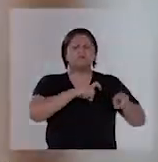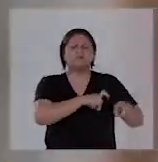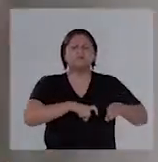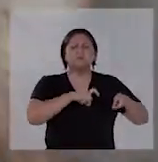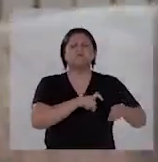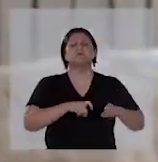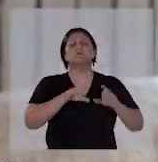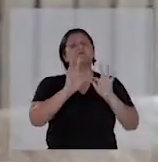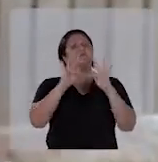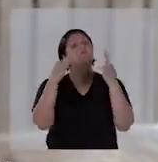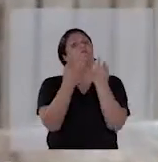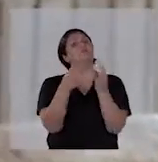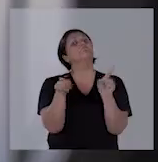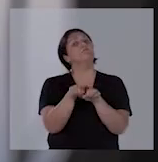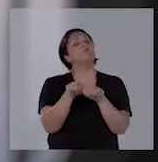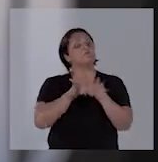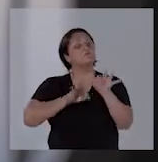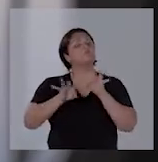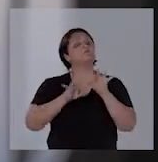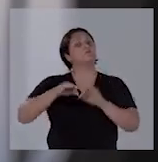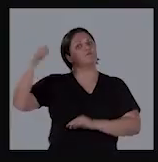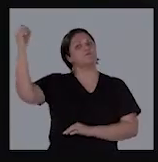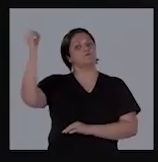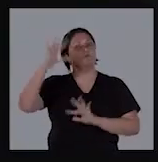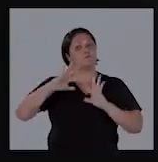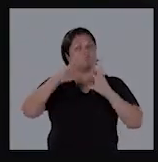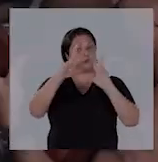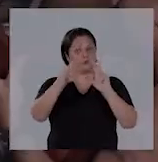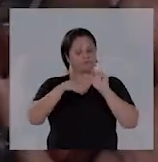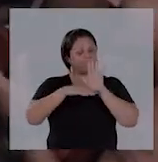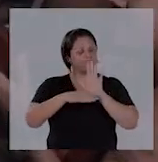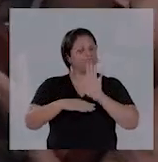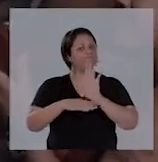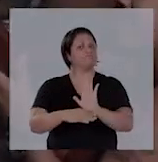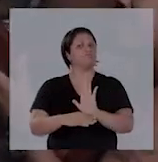à agricultura familiar eo luz para todos